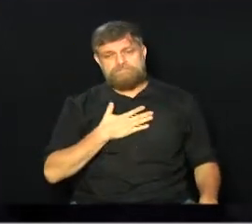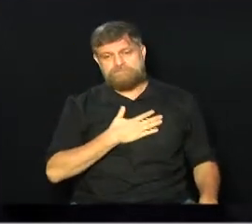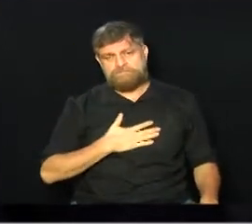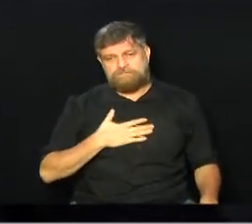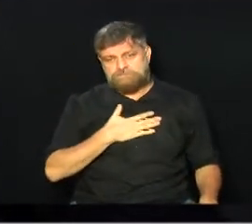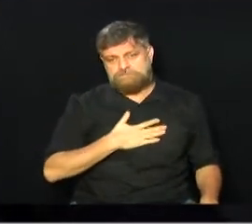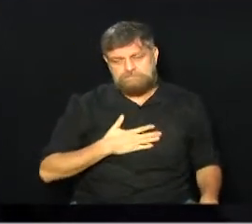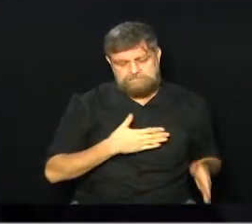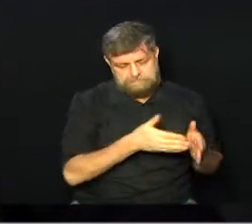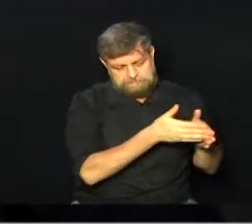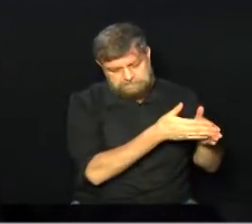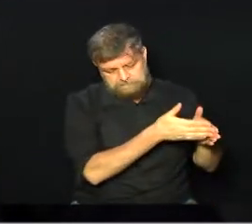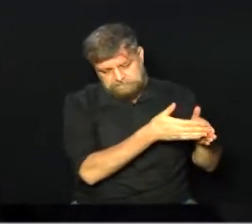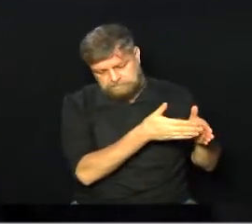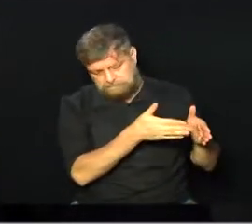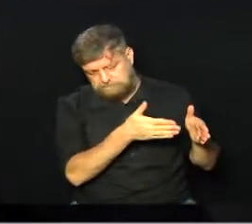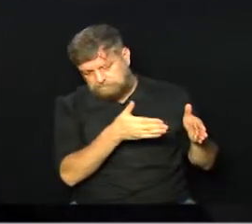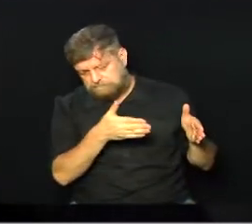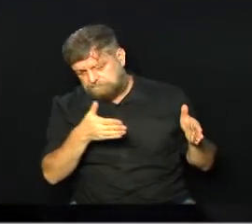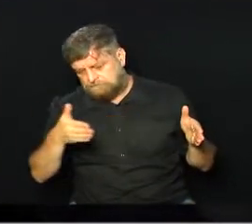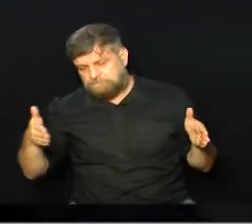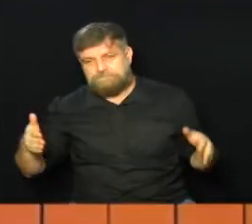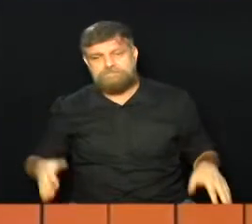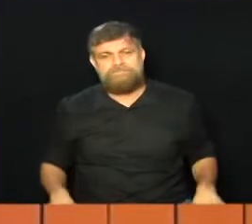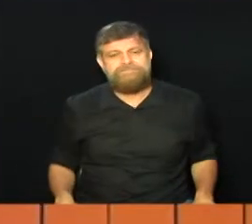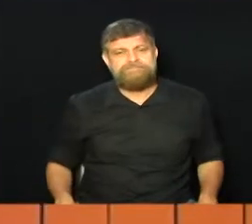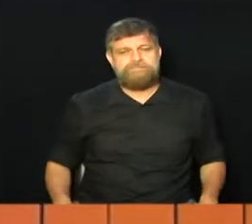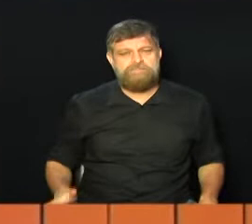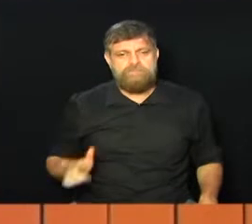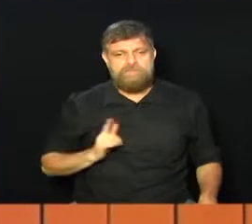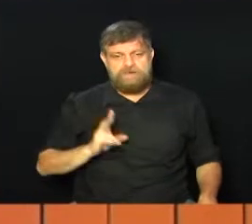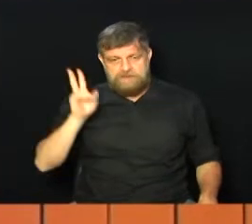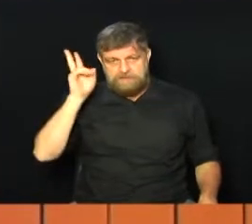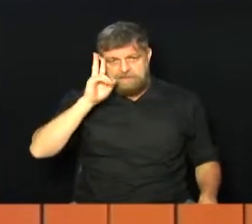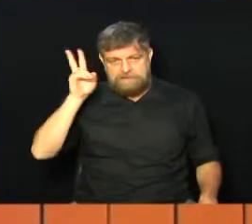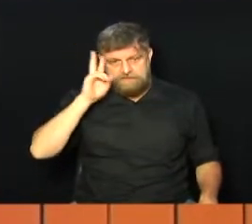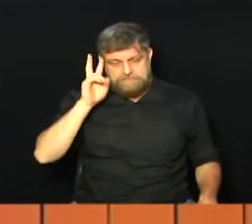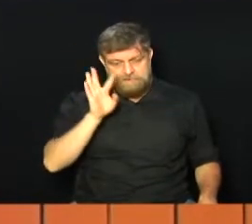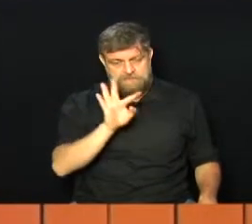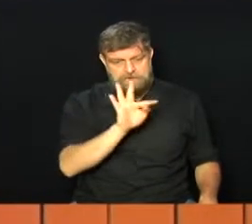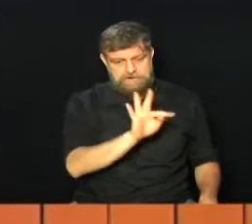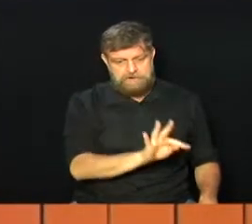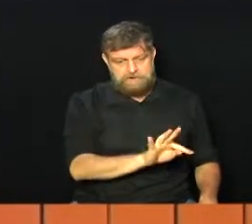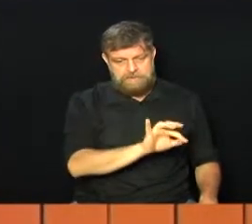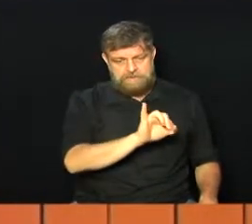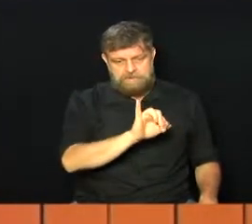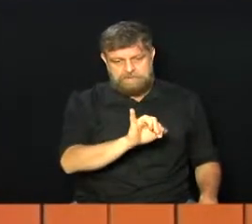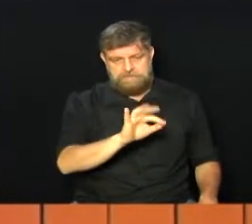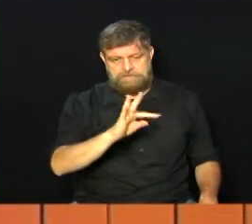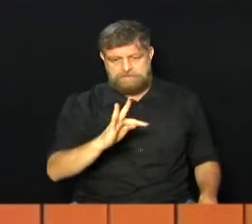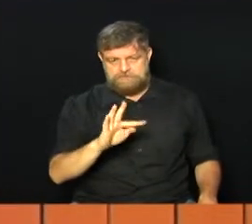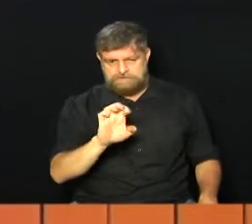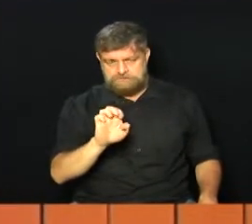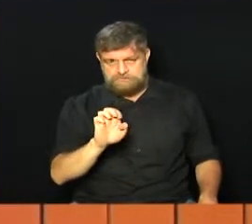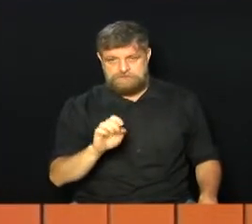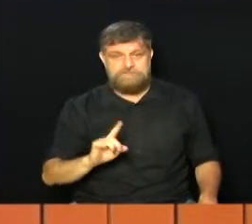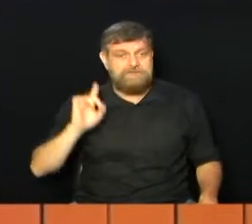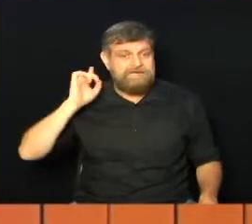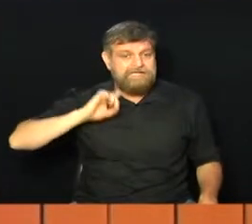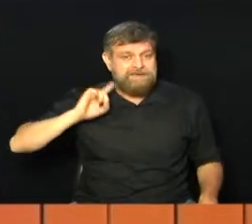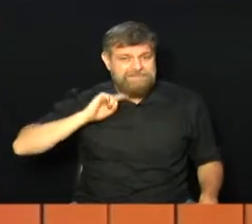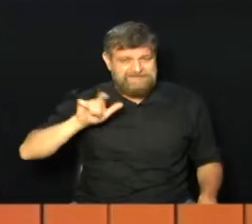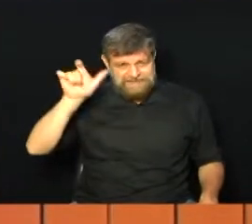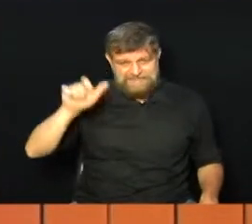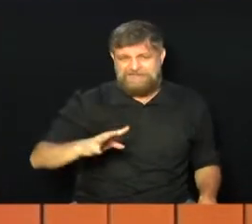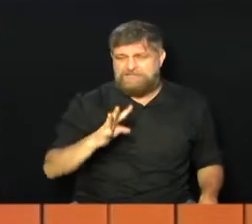essas fases bem, né, eu falo. Você citou o Tite no Atlético Mineiro, né? E é impressionante como ele sabe de futebol, né?